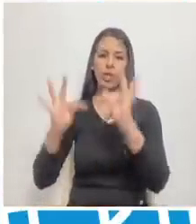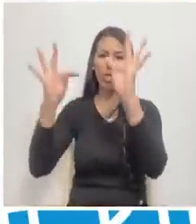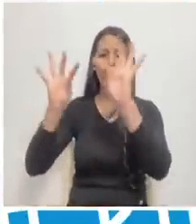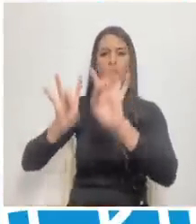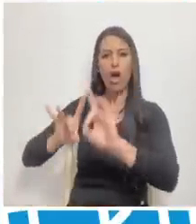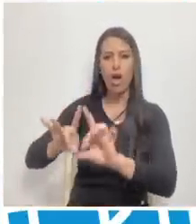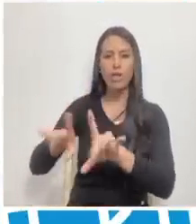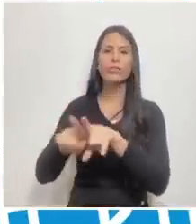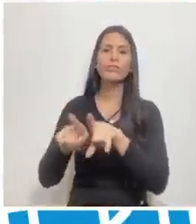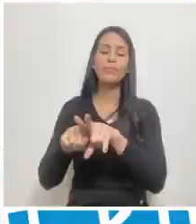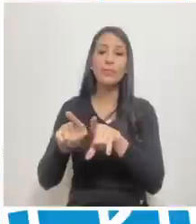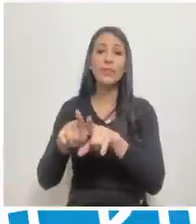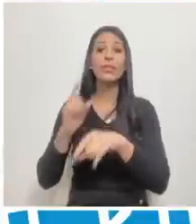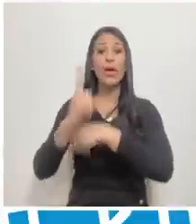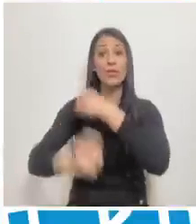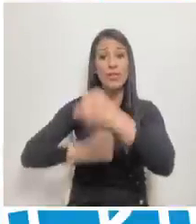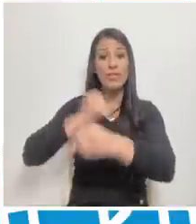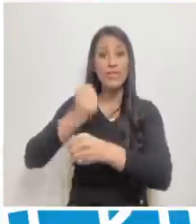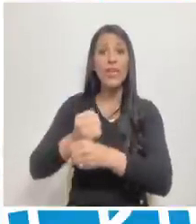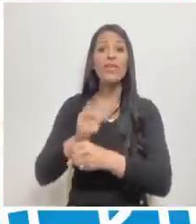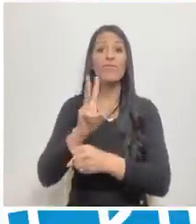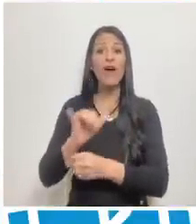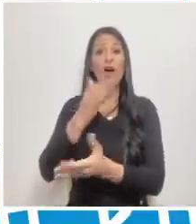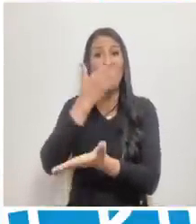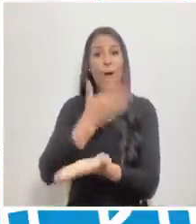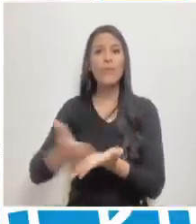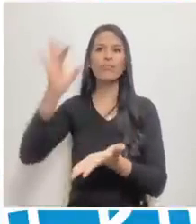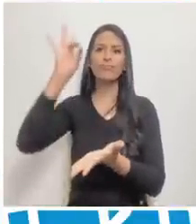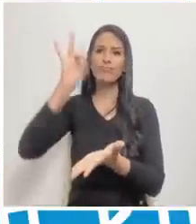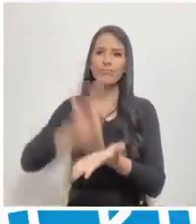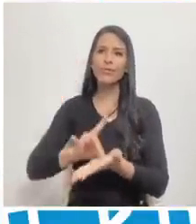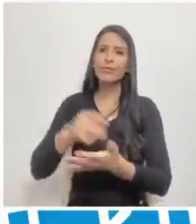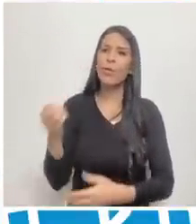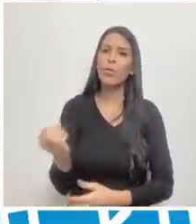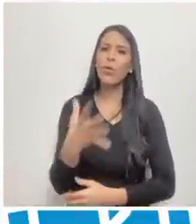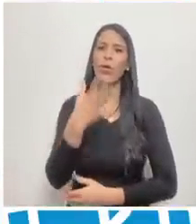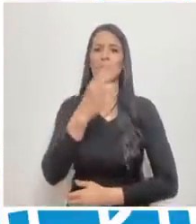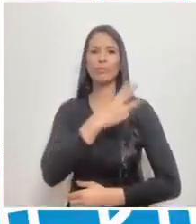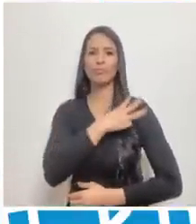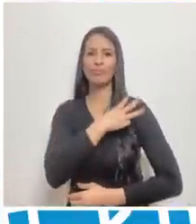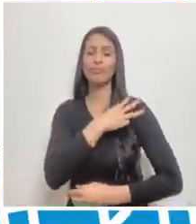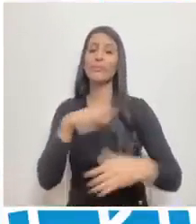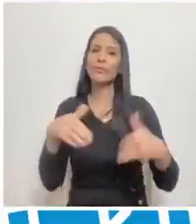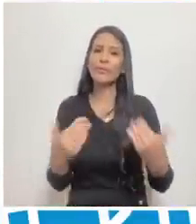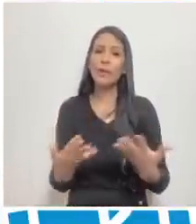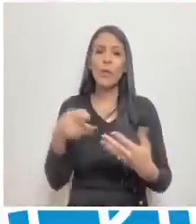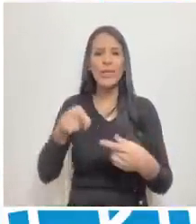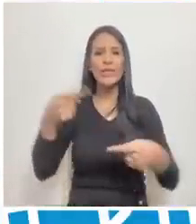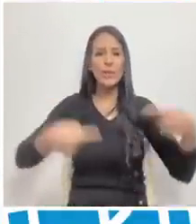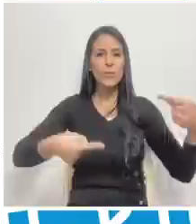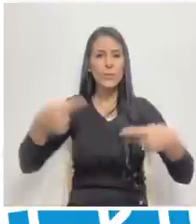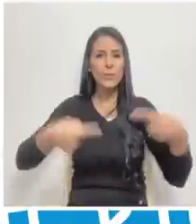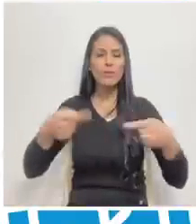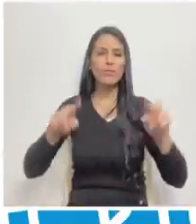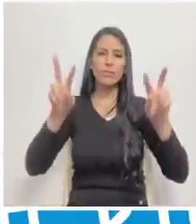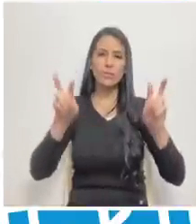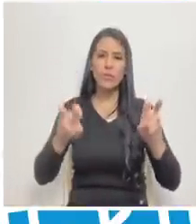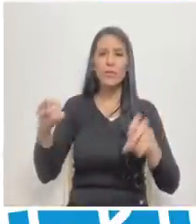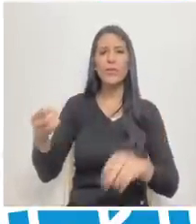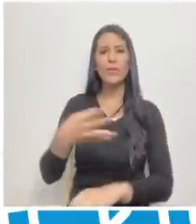do novo ensino médio. Então, a discussão do novo SAEB, ela está